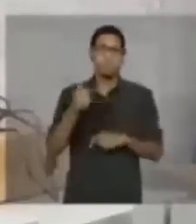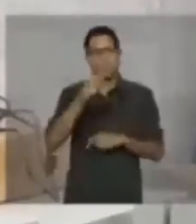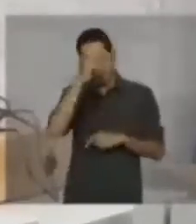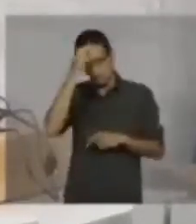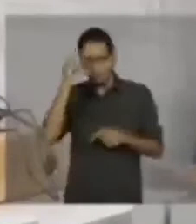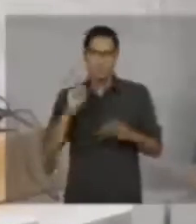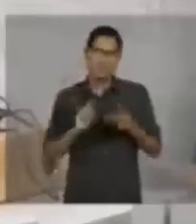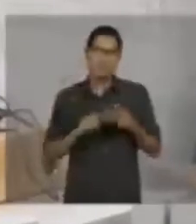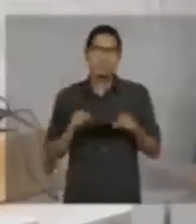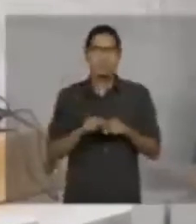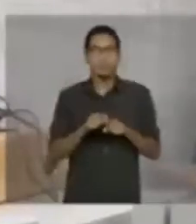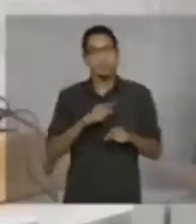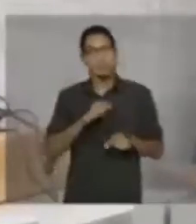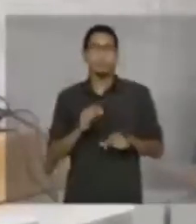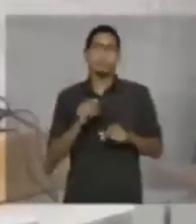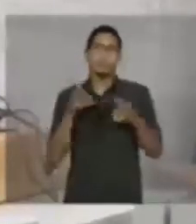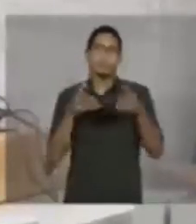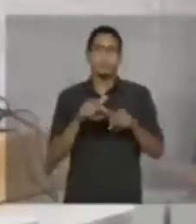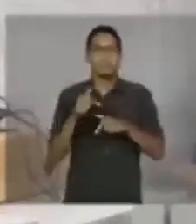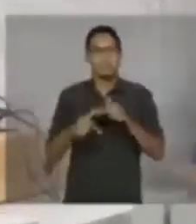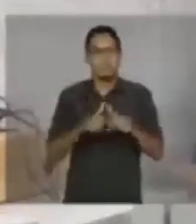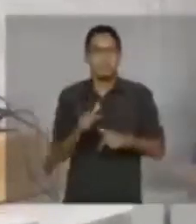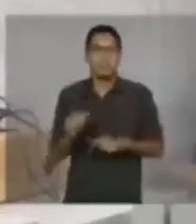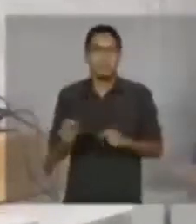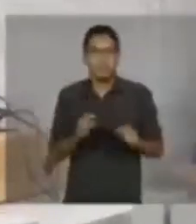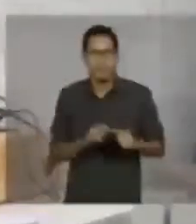programa Operação Trabalho,